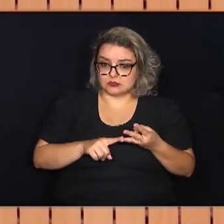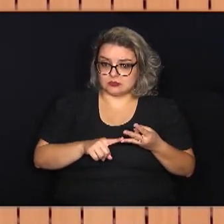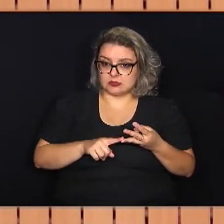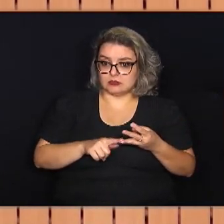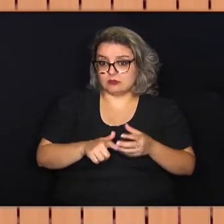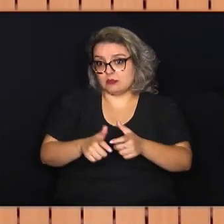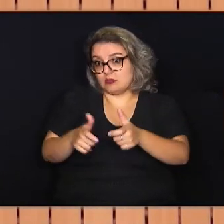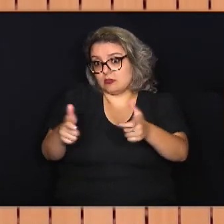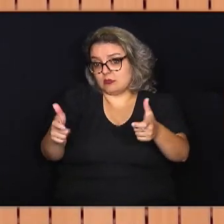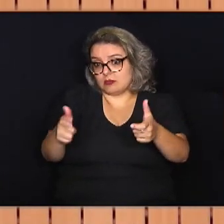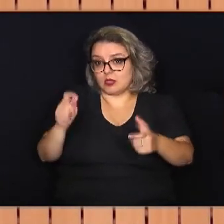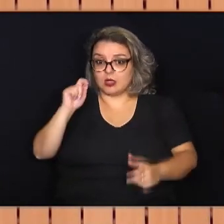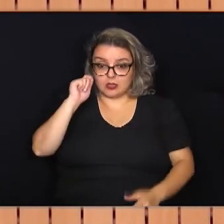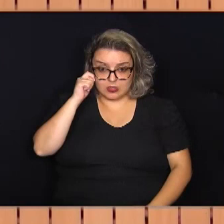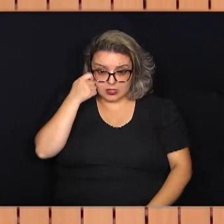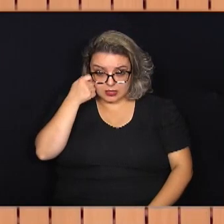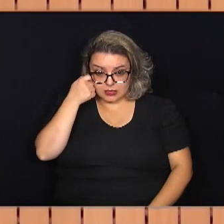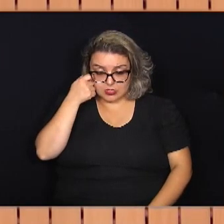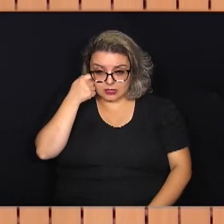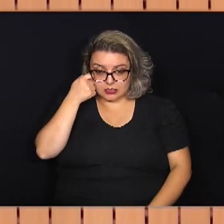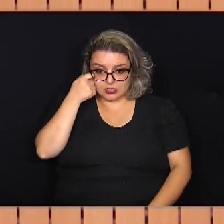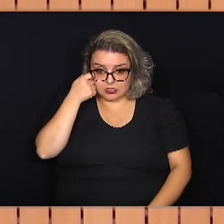majoritariamente negros,